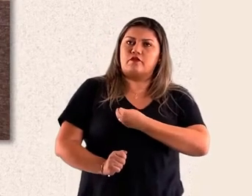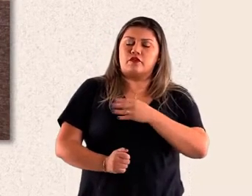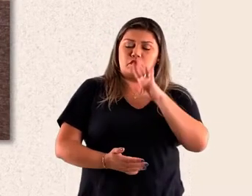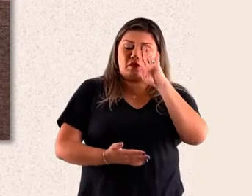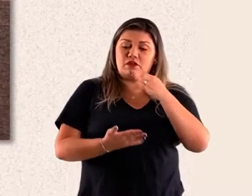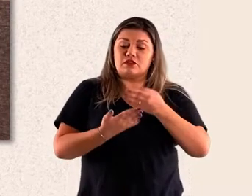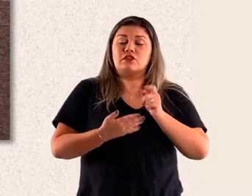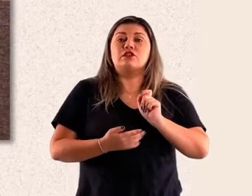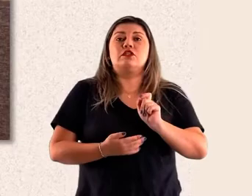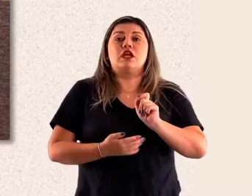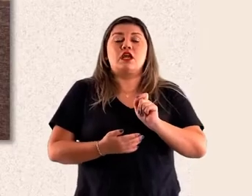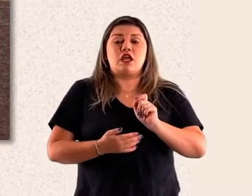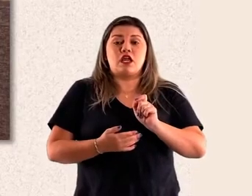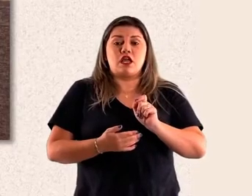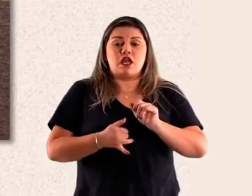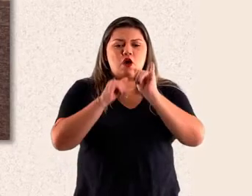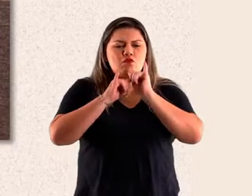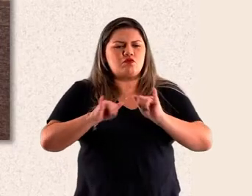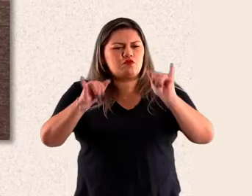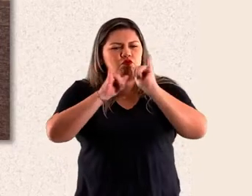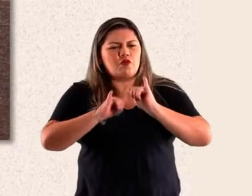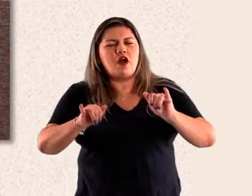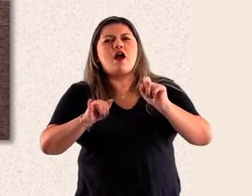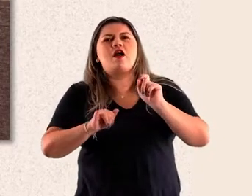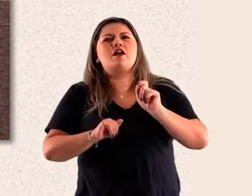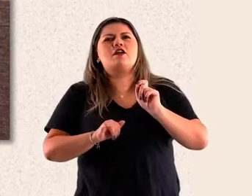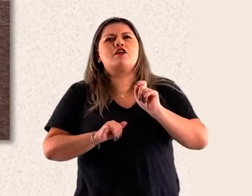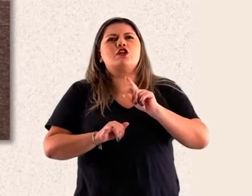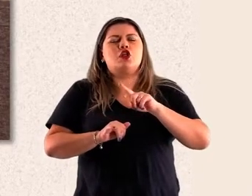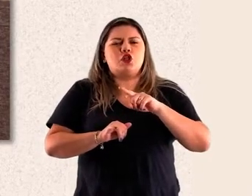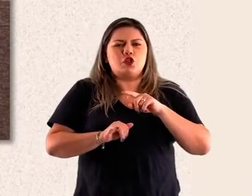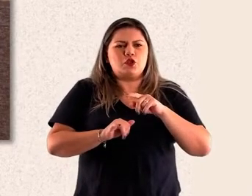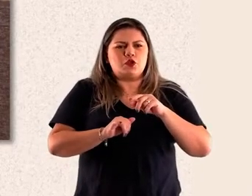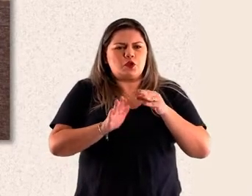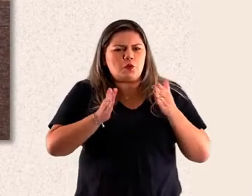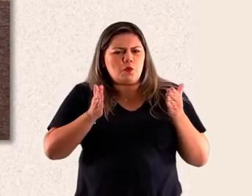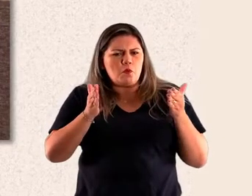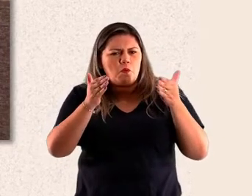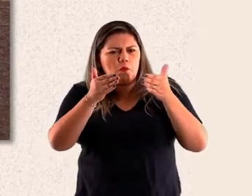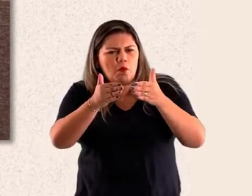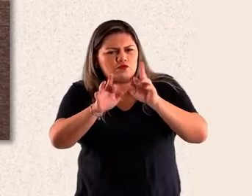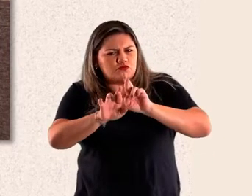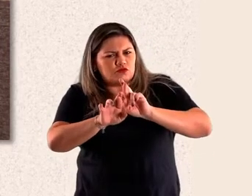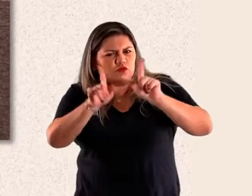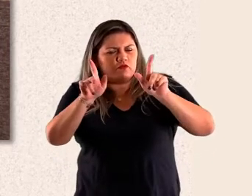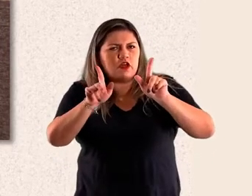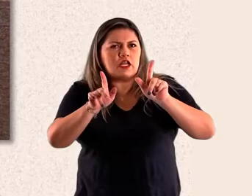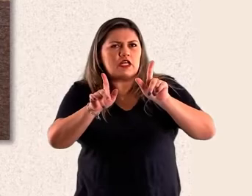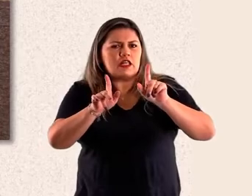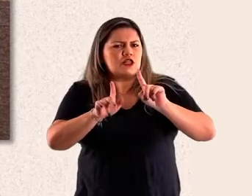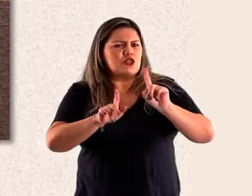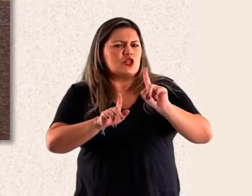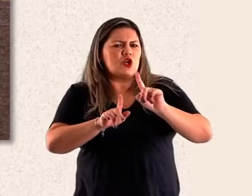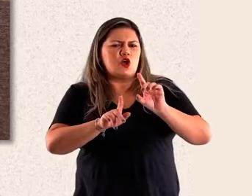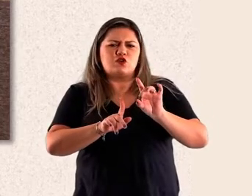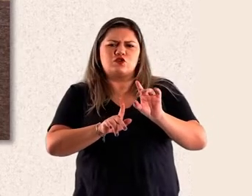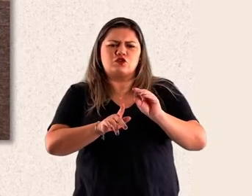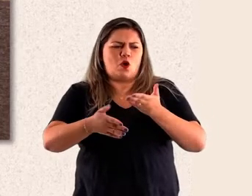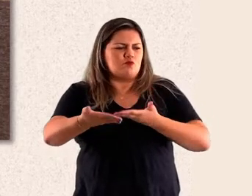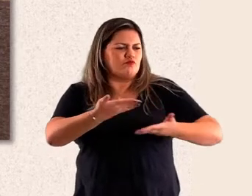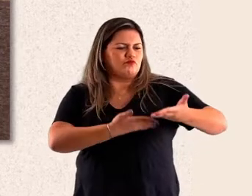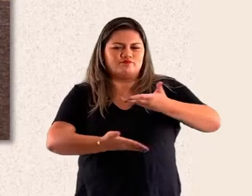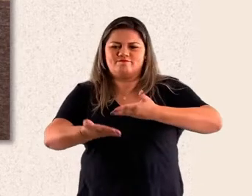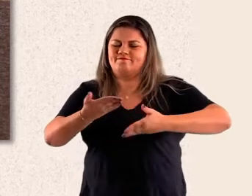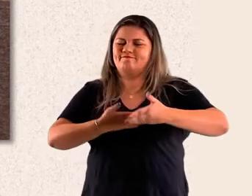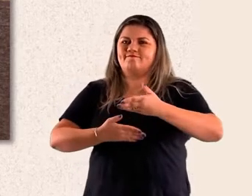que é uma campanha que a gente que tem um enfoque diferenciado que não só atinge as nossas relações de